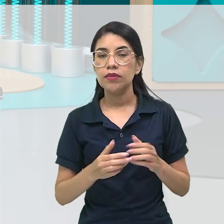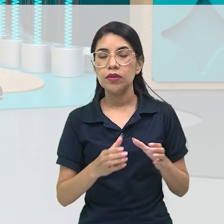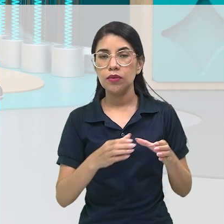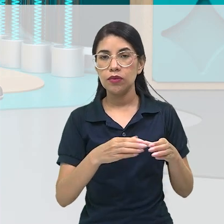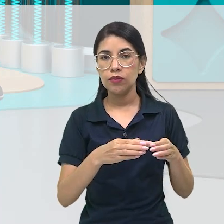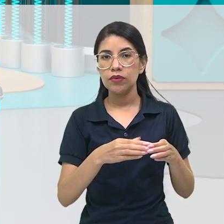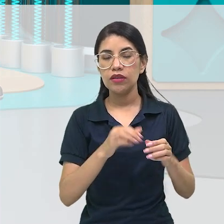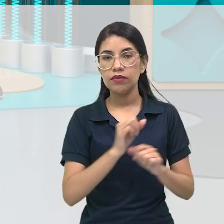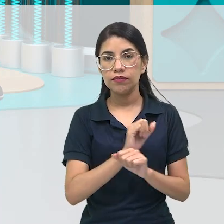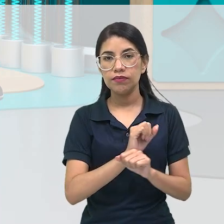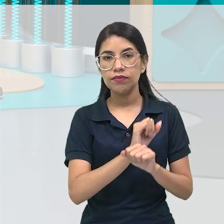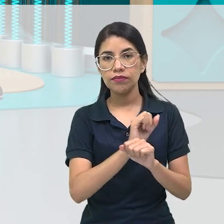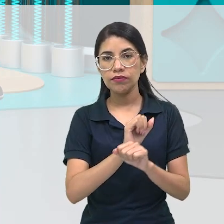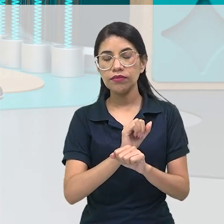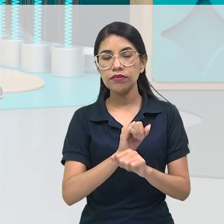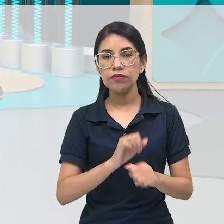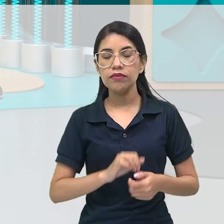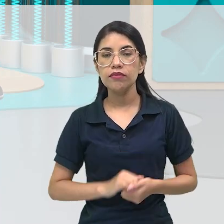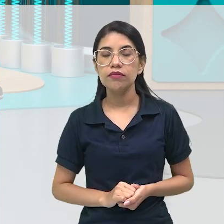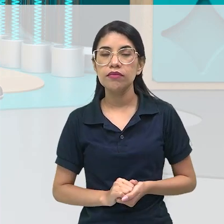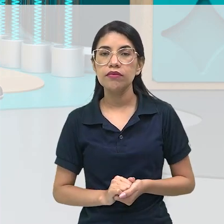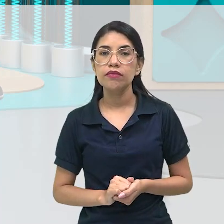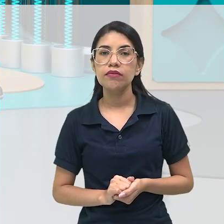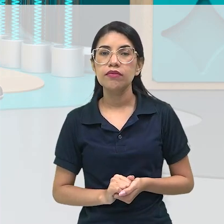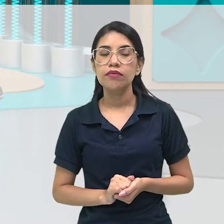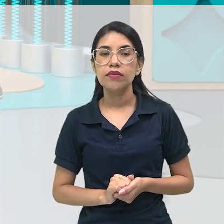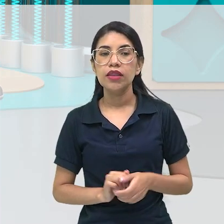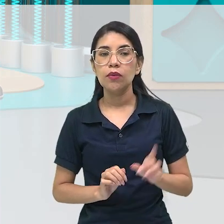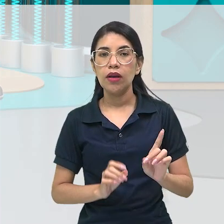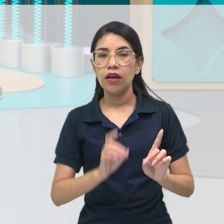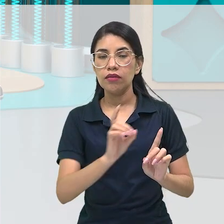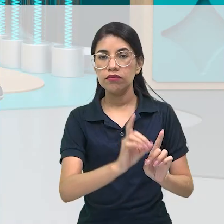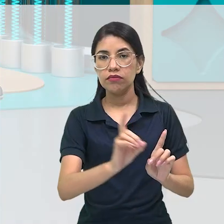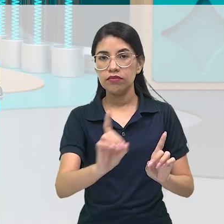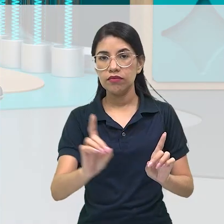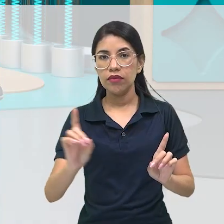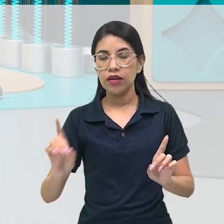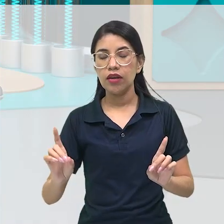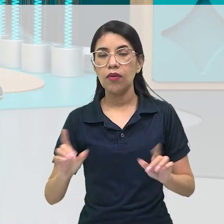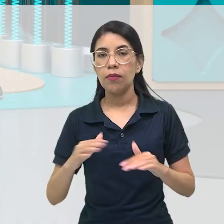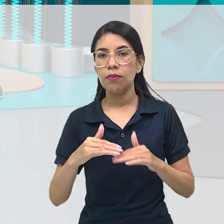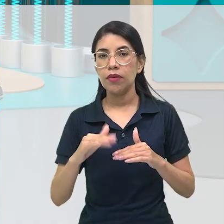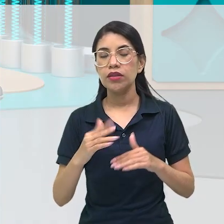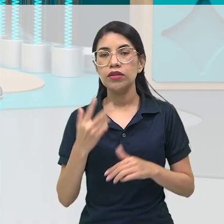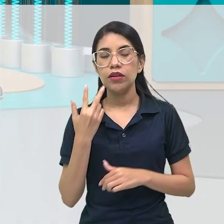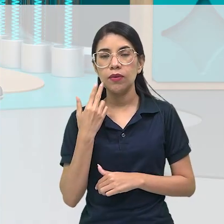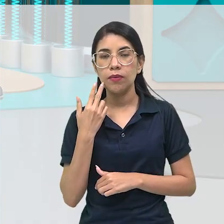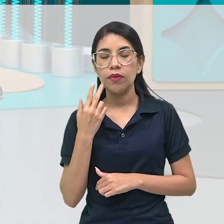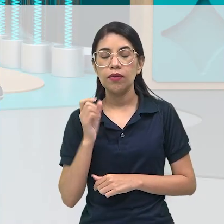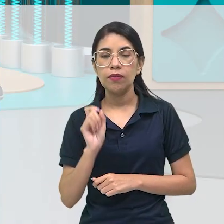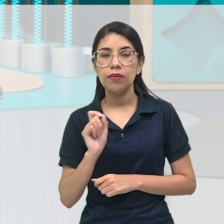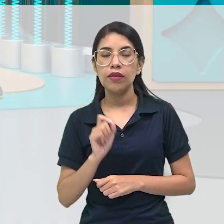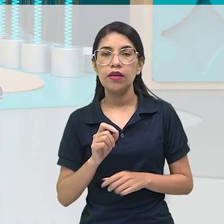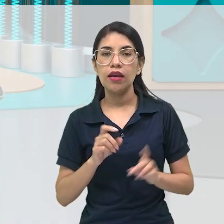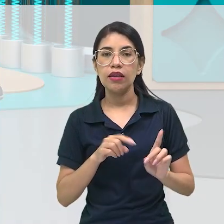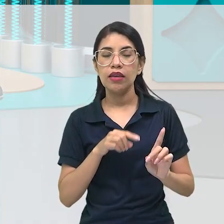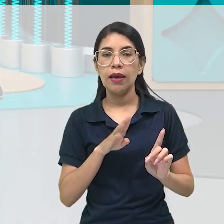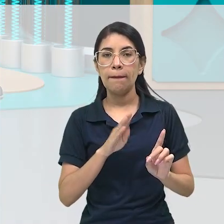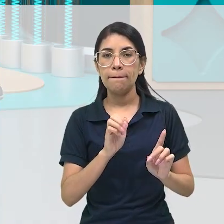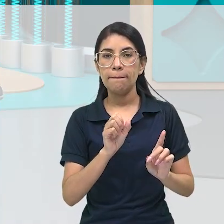está na defensiva. Bom, as posições mais comumente usadas são primeira